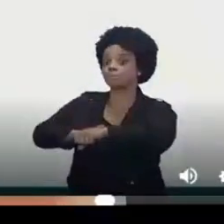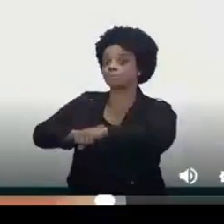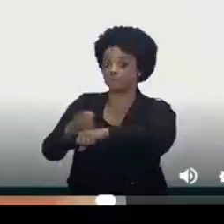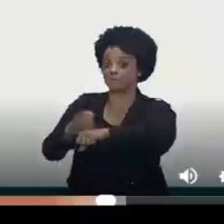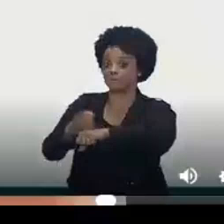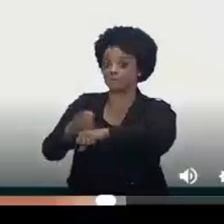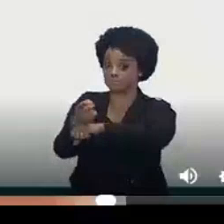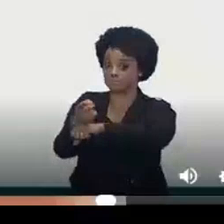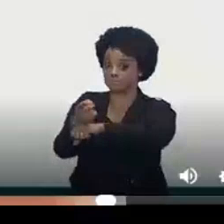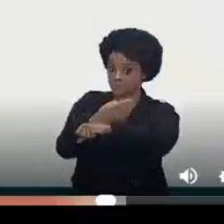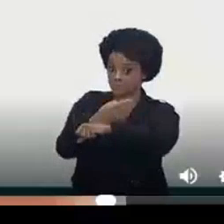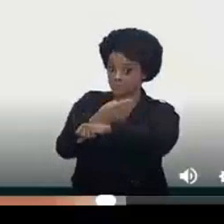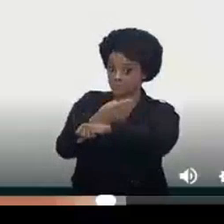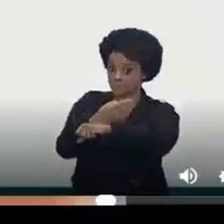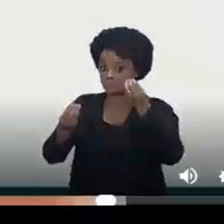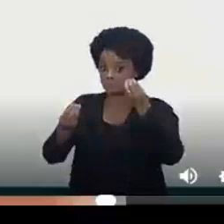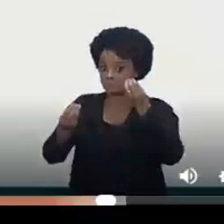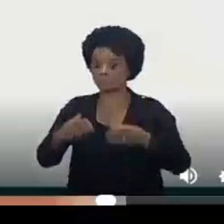em segundos.